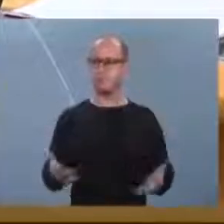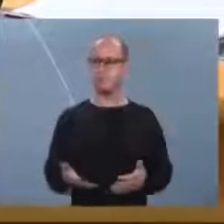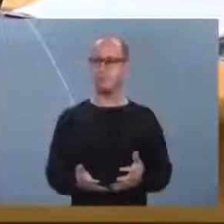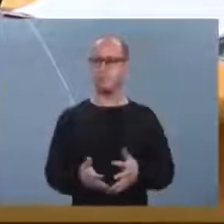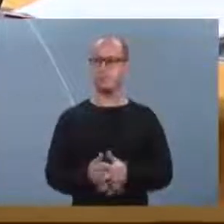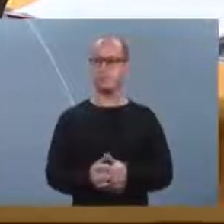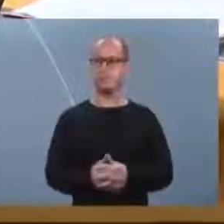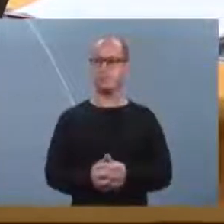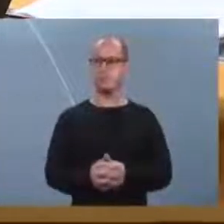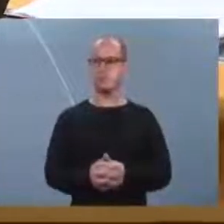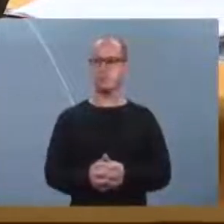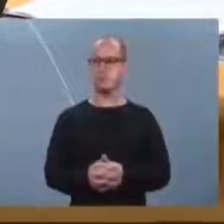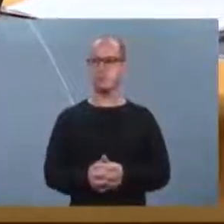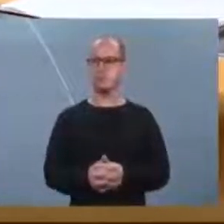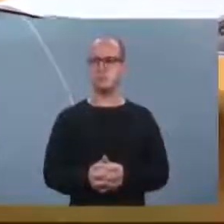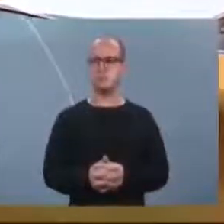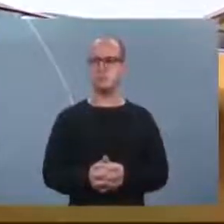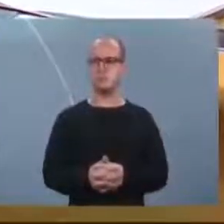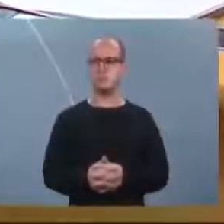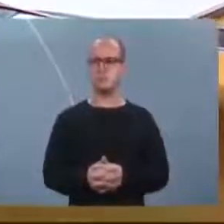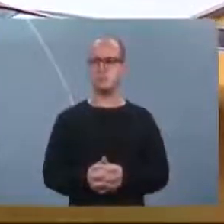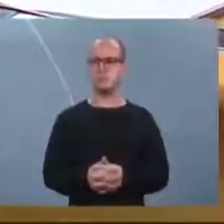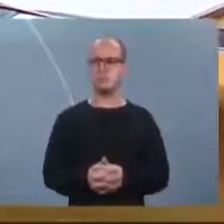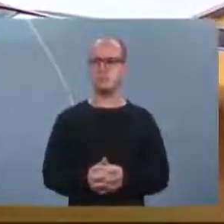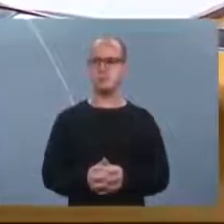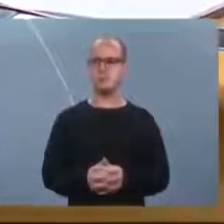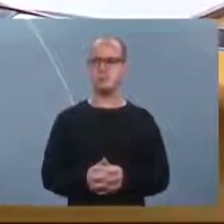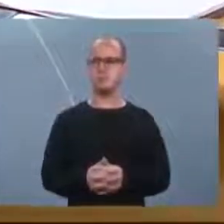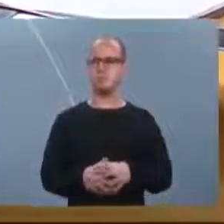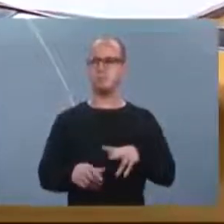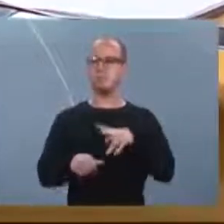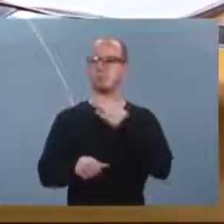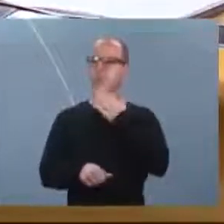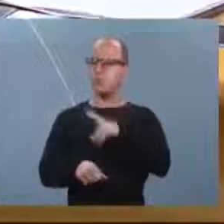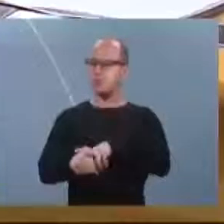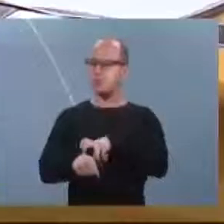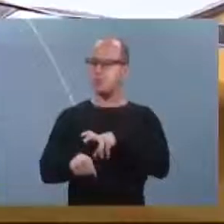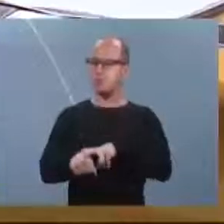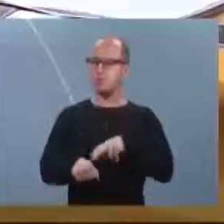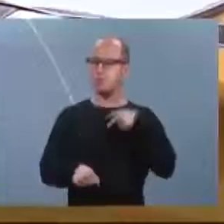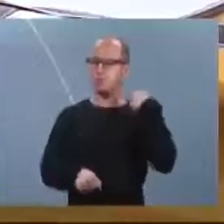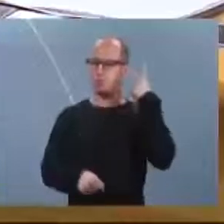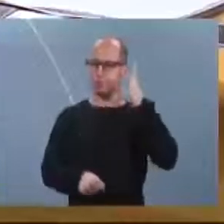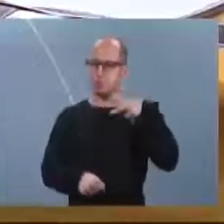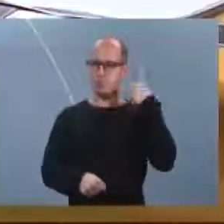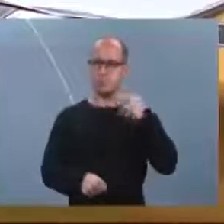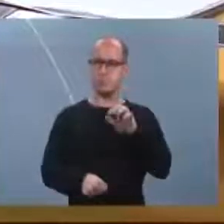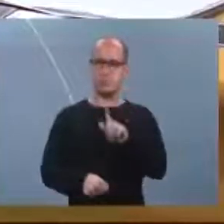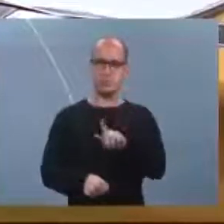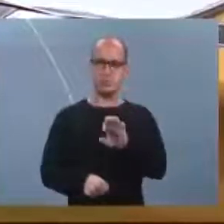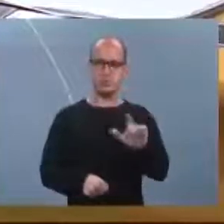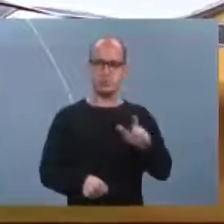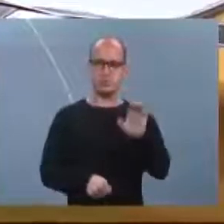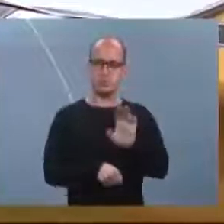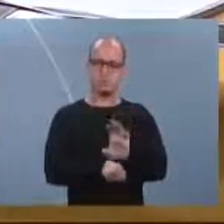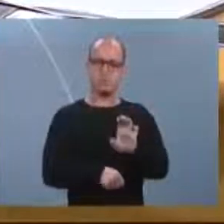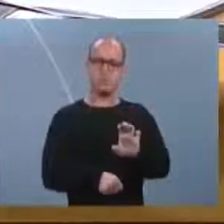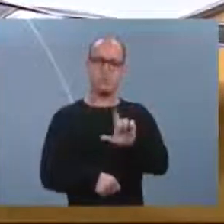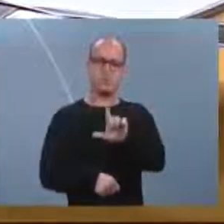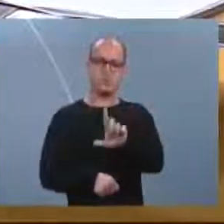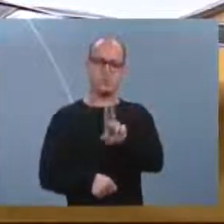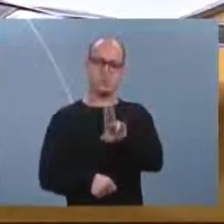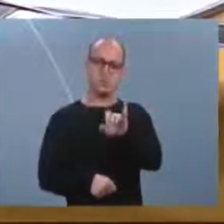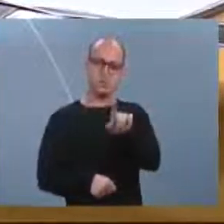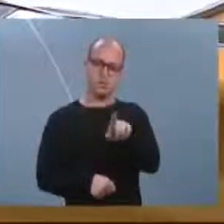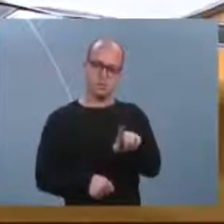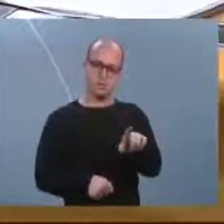casa o parlamentar do solidariedade que a convocação do procurador-geral do Estado Luiz Antônio por ele segundo Phelps